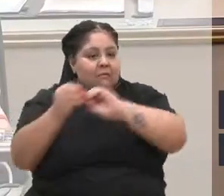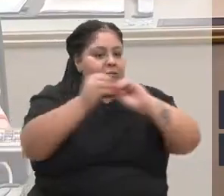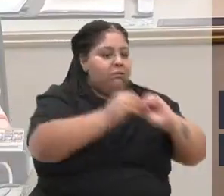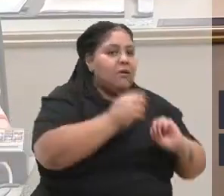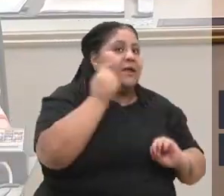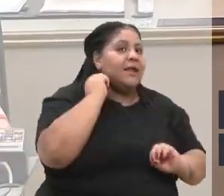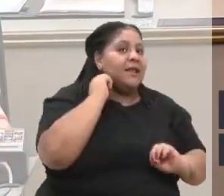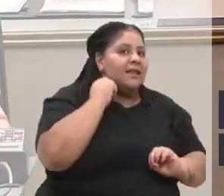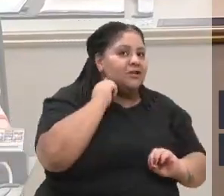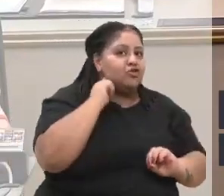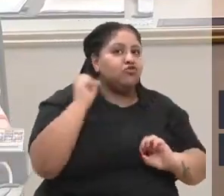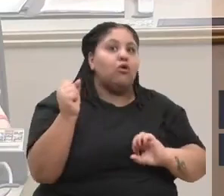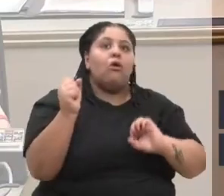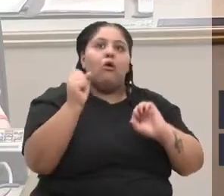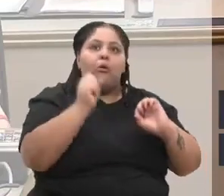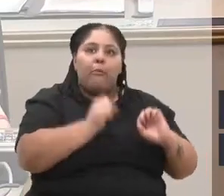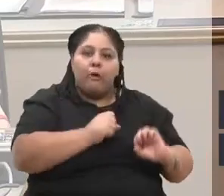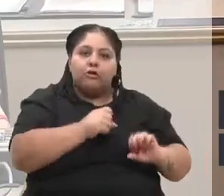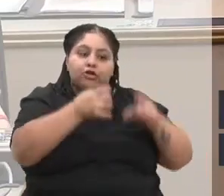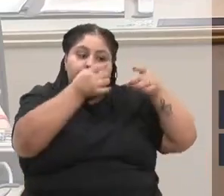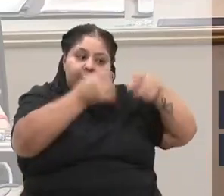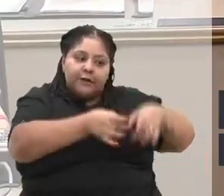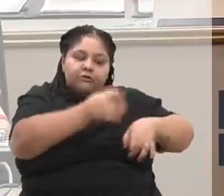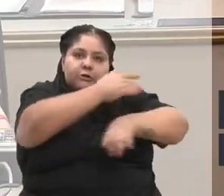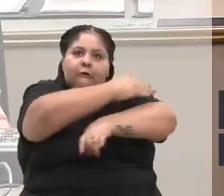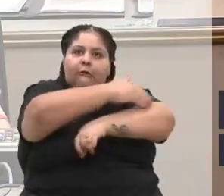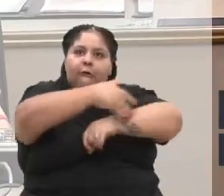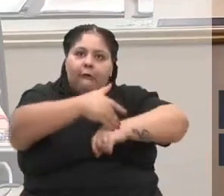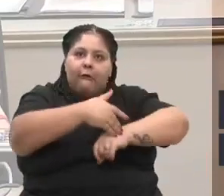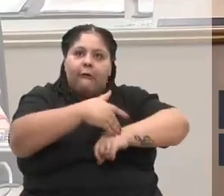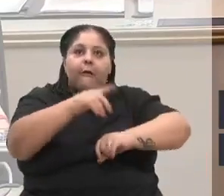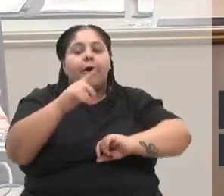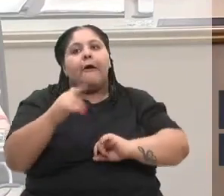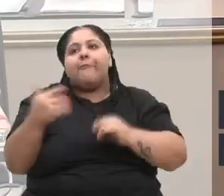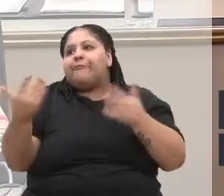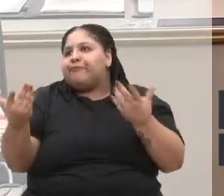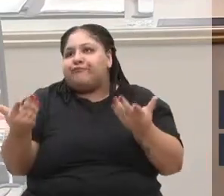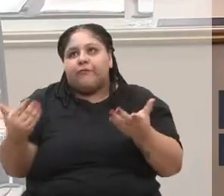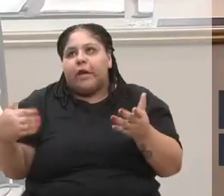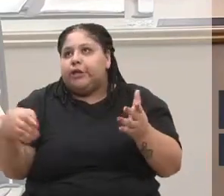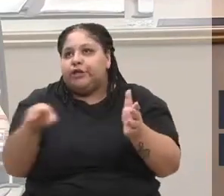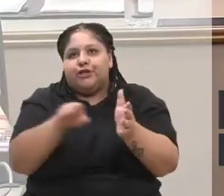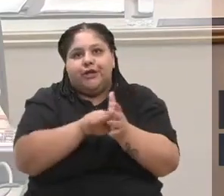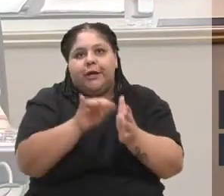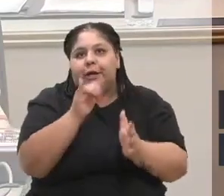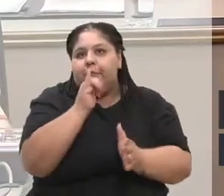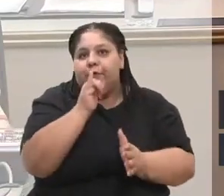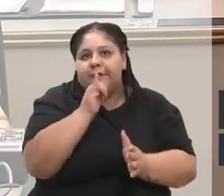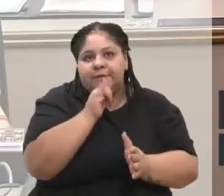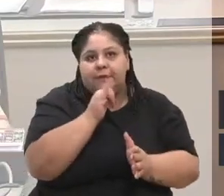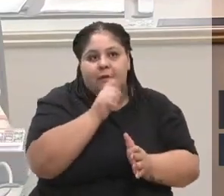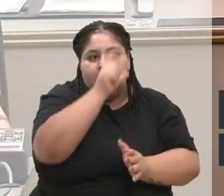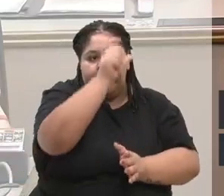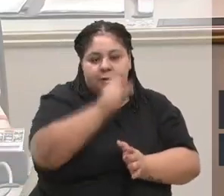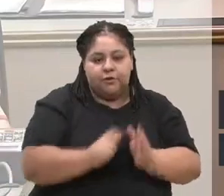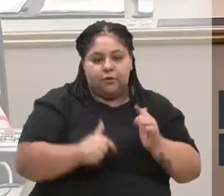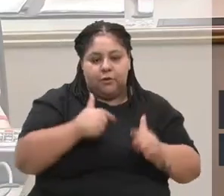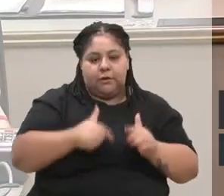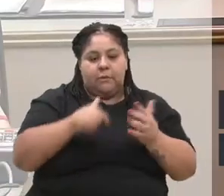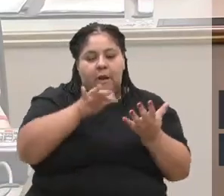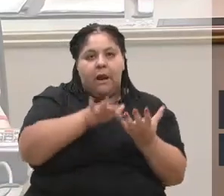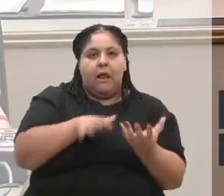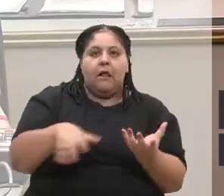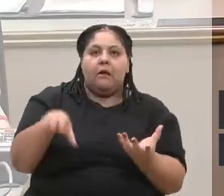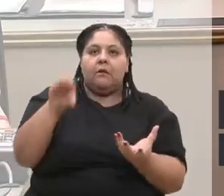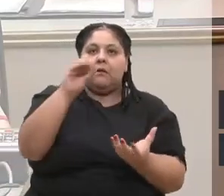rua. Aí vem o funcionário da Codeca, que pleiteia